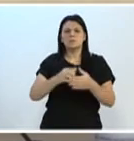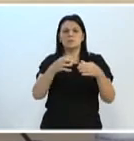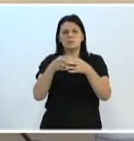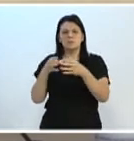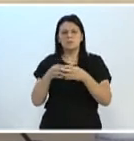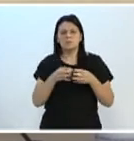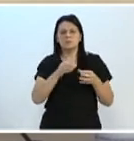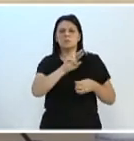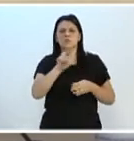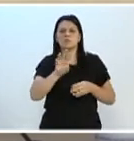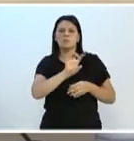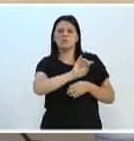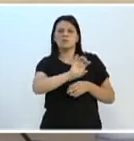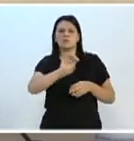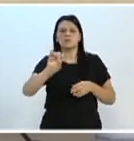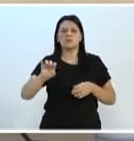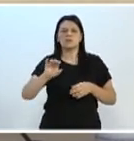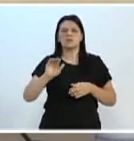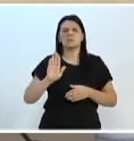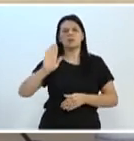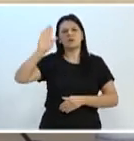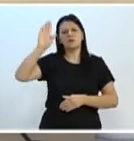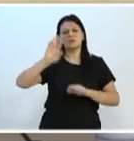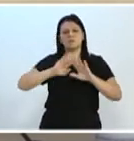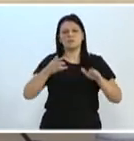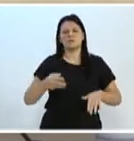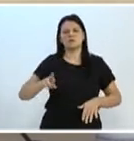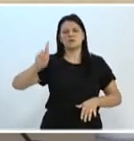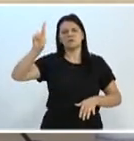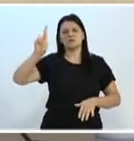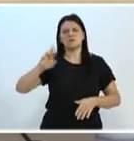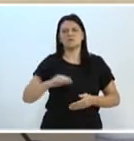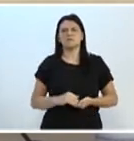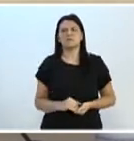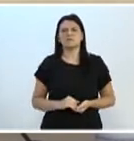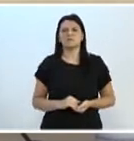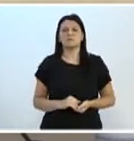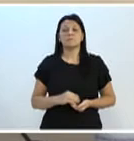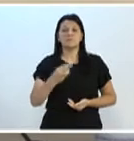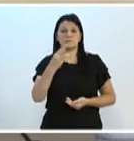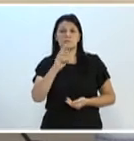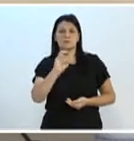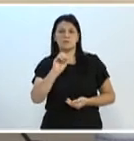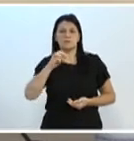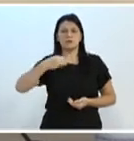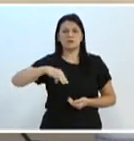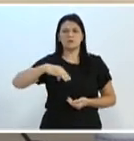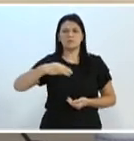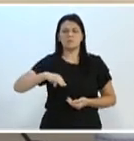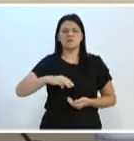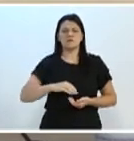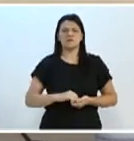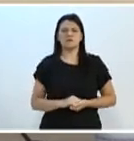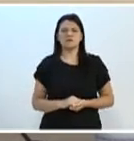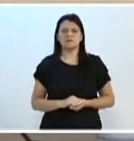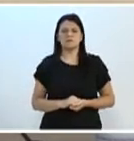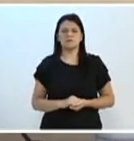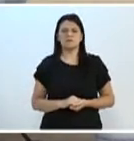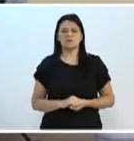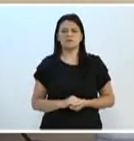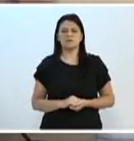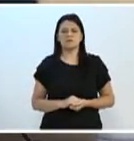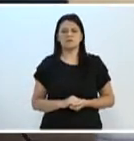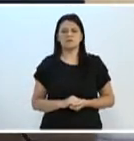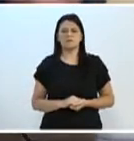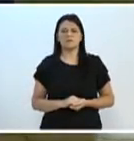nomes individuais para a eleição da mesa diretora. Está suspensa por 30 minutos, tempo contando a partir de agora.